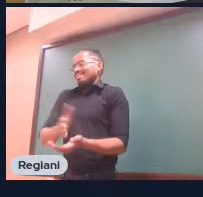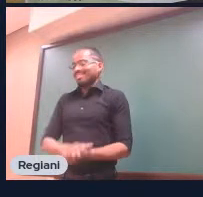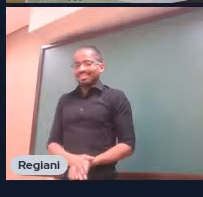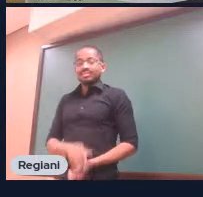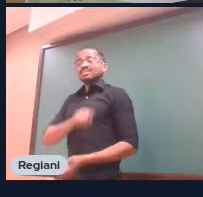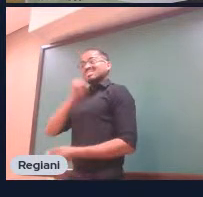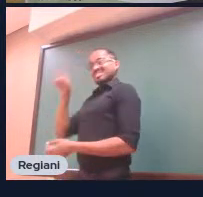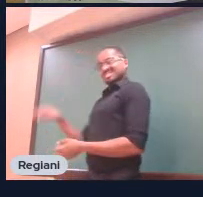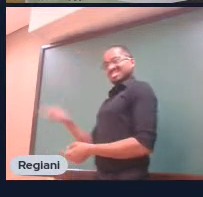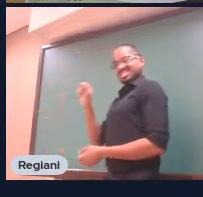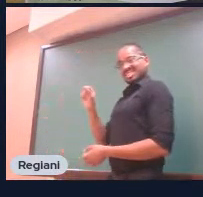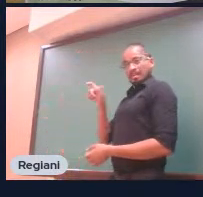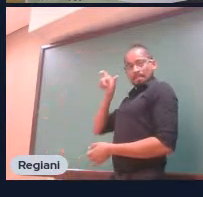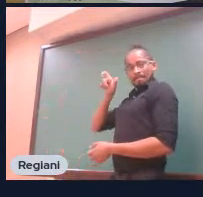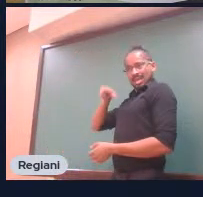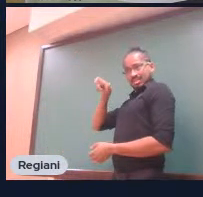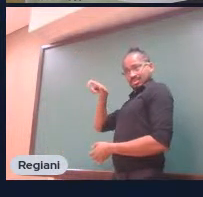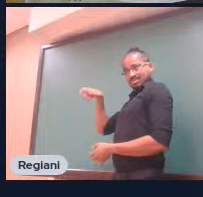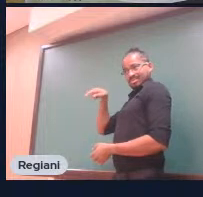que essencialmente